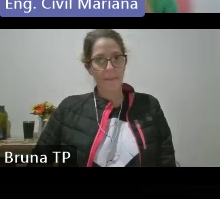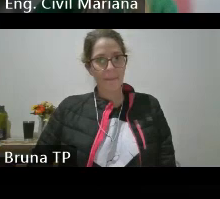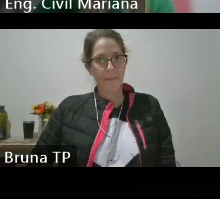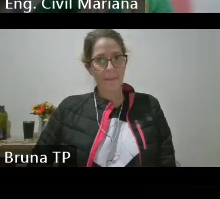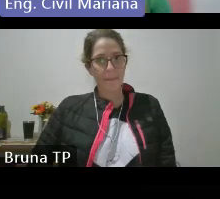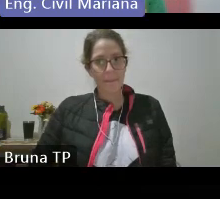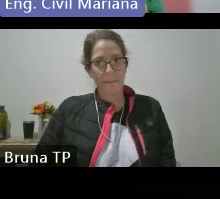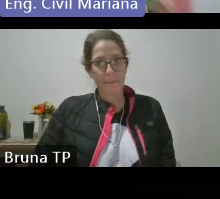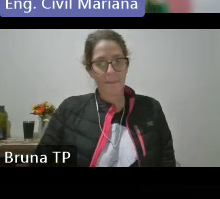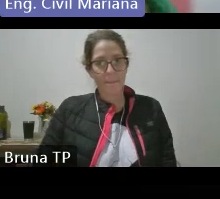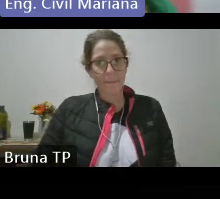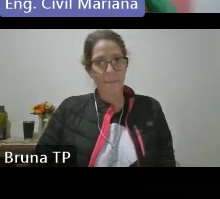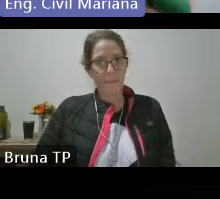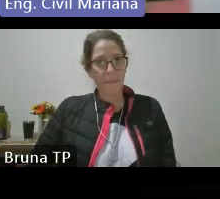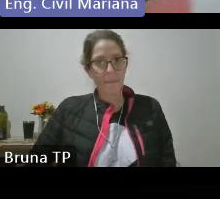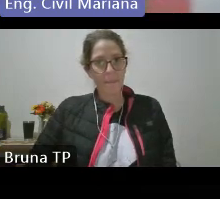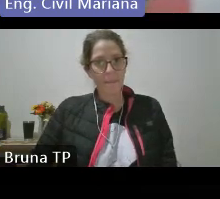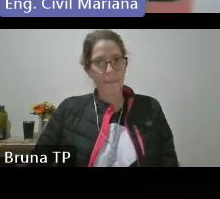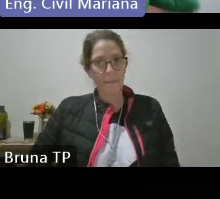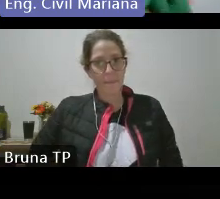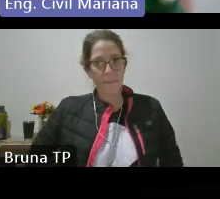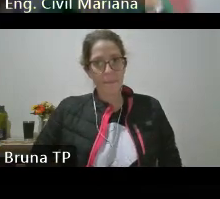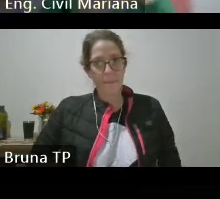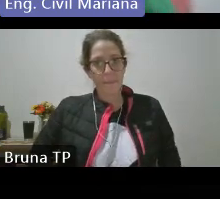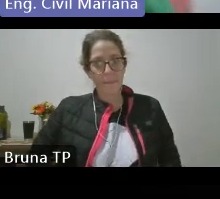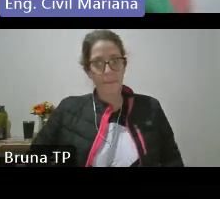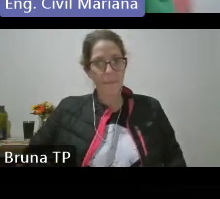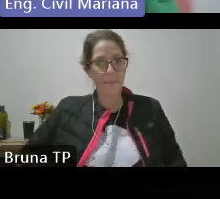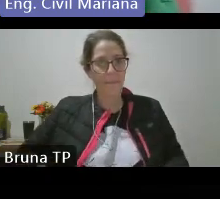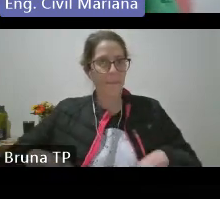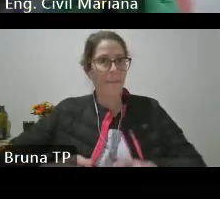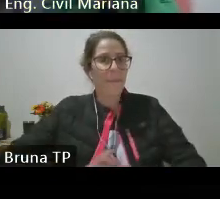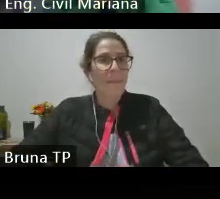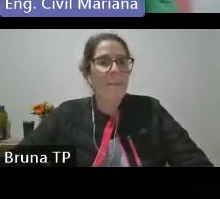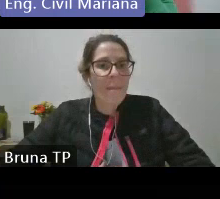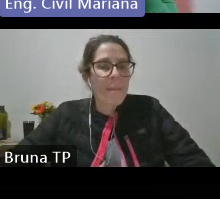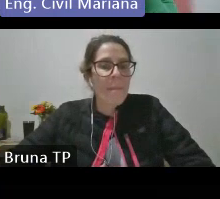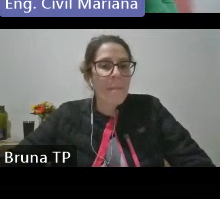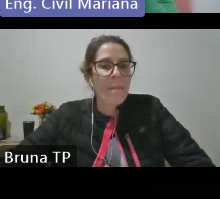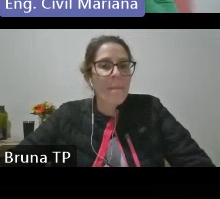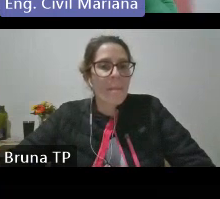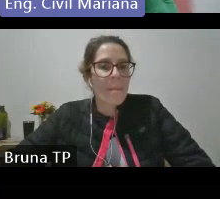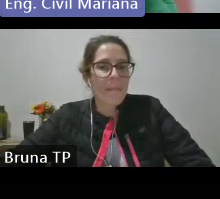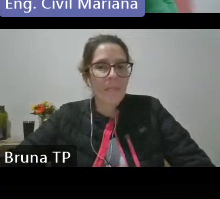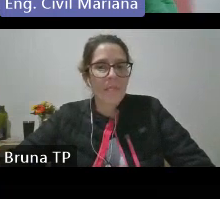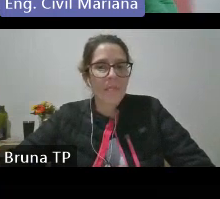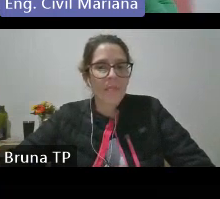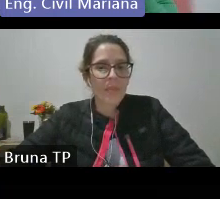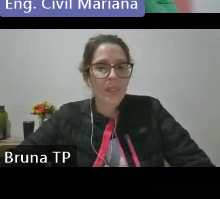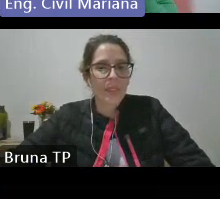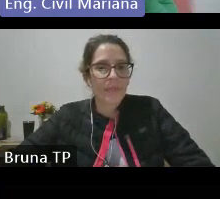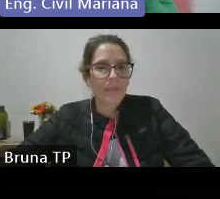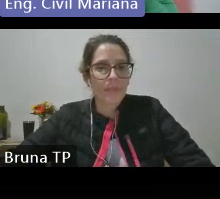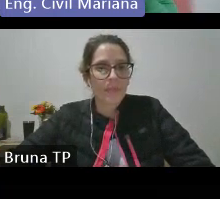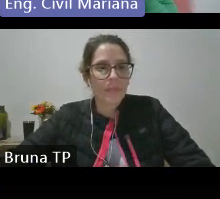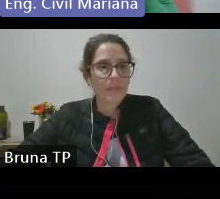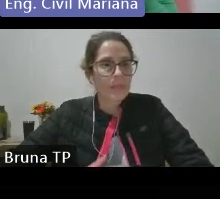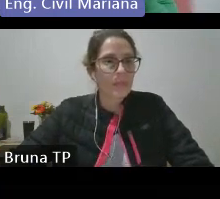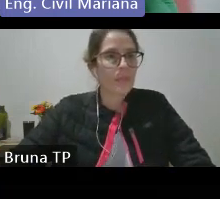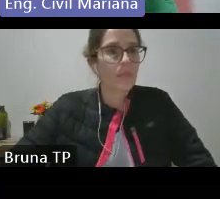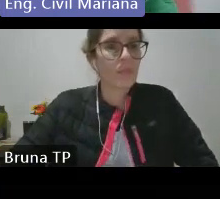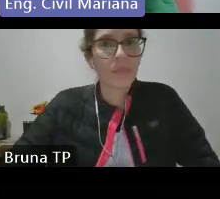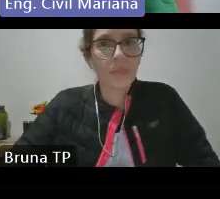especulação. Uma coisa que eu trouxe aqui é que, mais uma vez, trazendo a complexidade do nosso